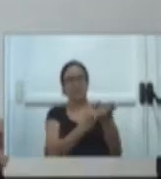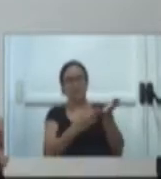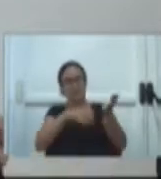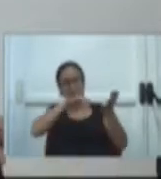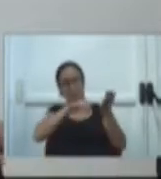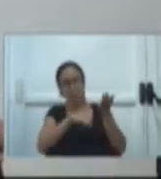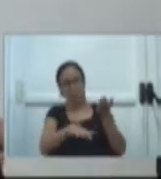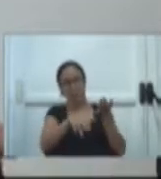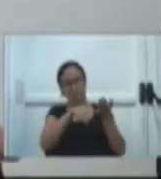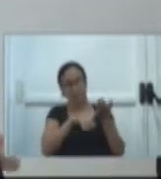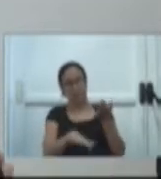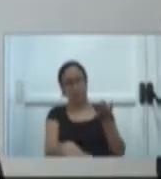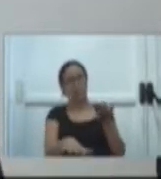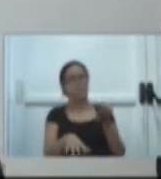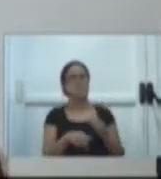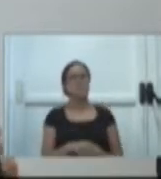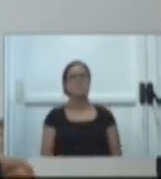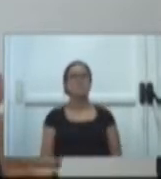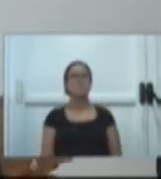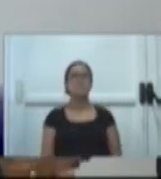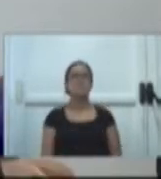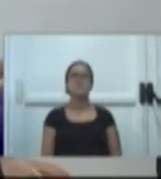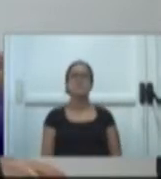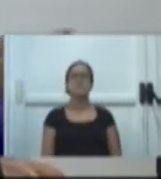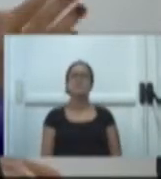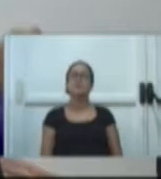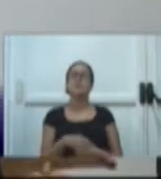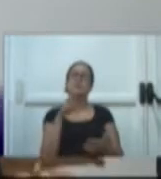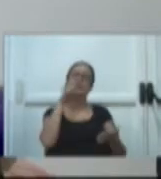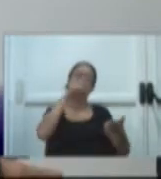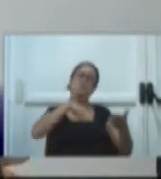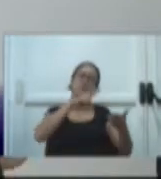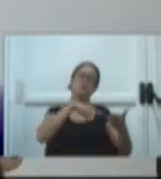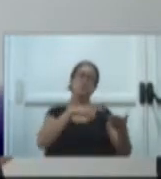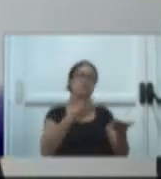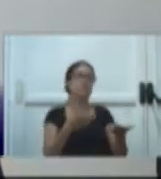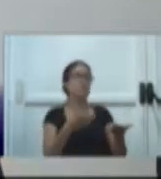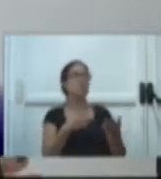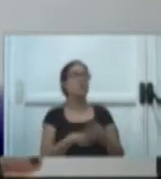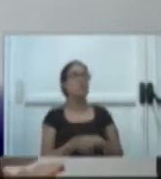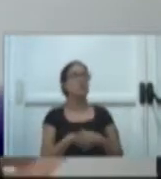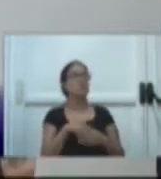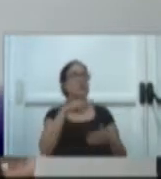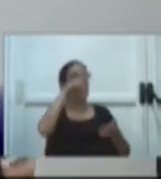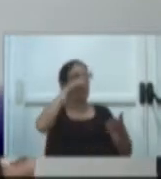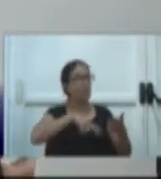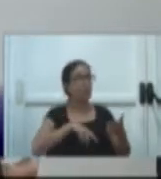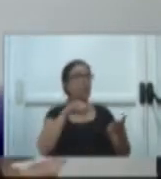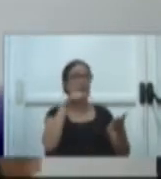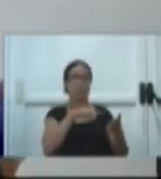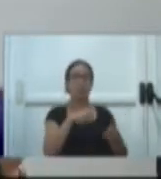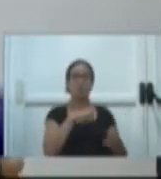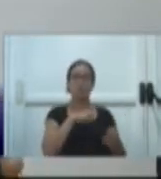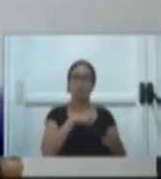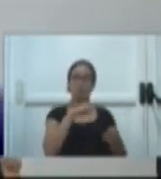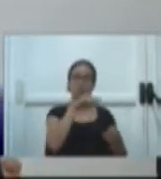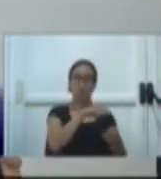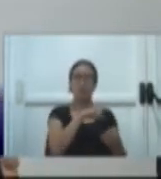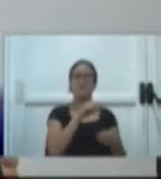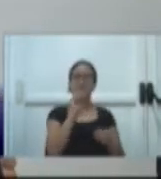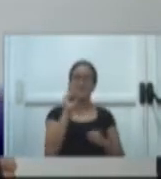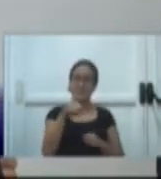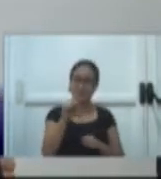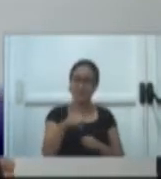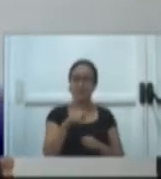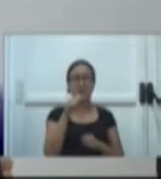evoluindo esses quadros de dengue. E realmente, eu num artigo que eu li, é possível que a